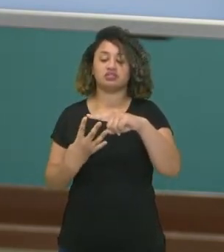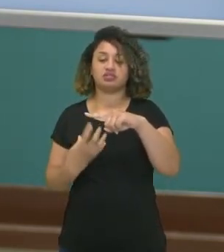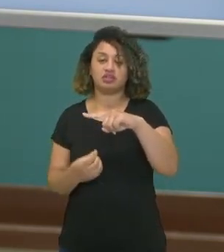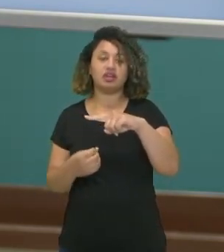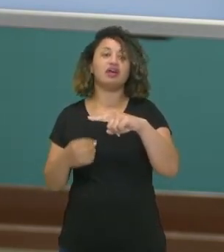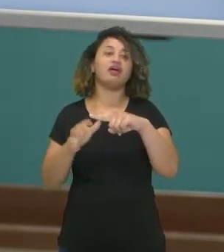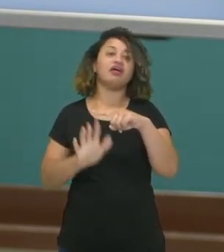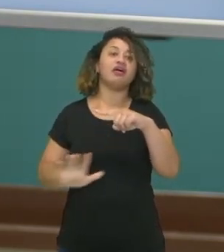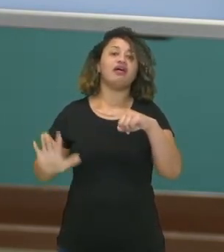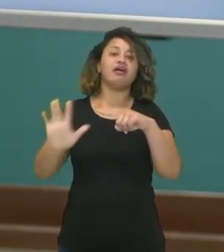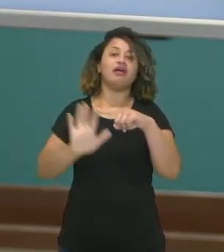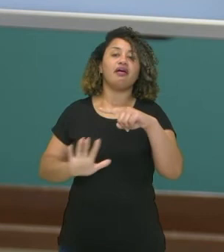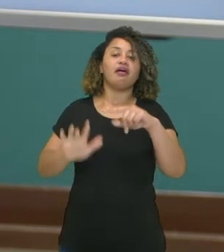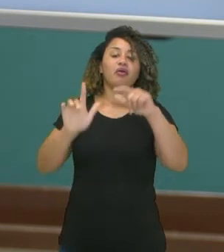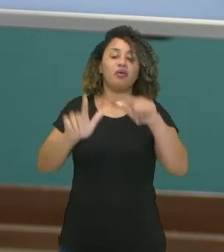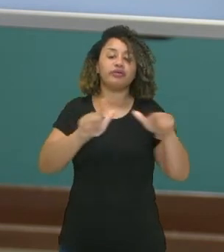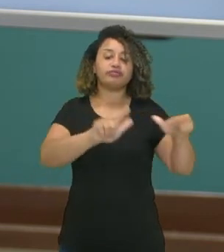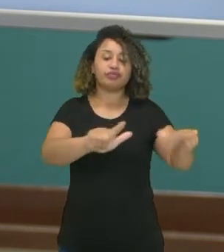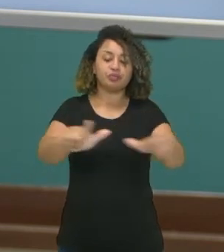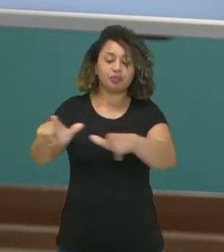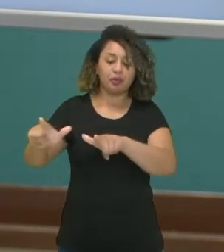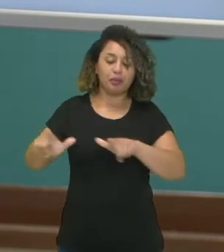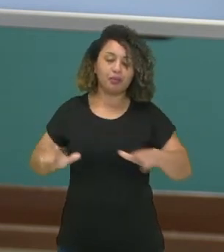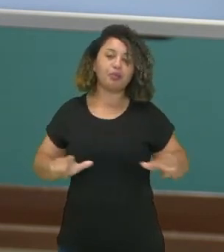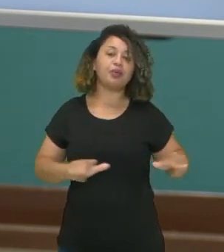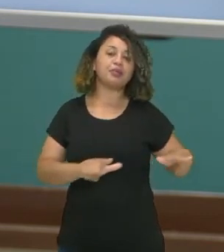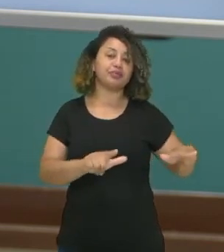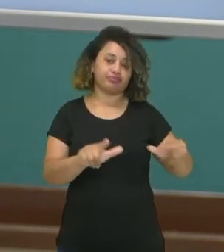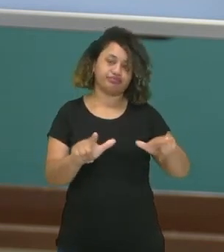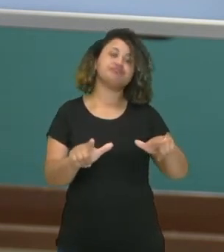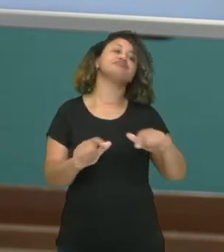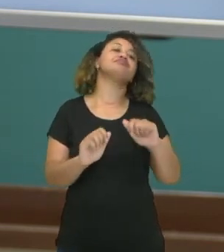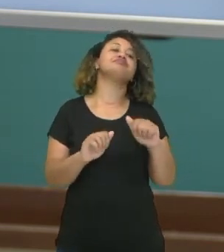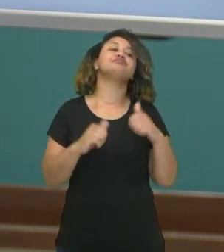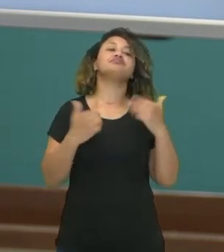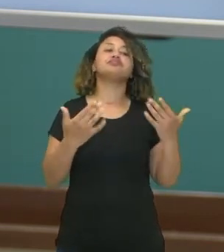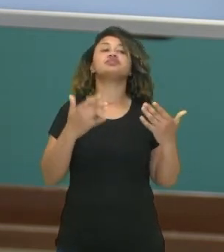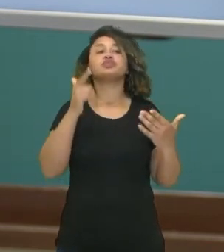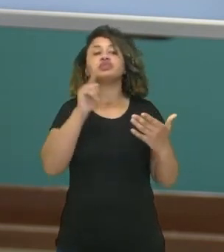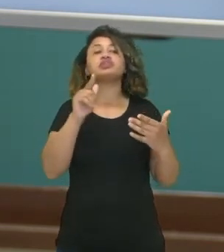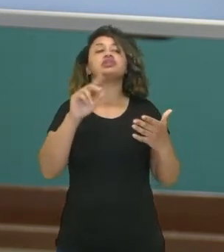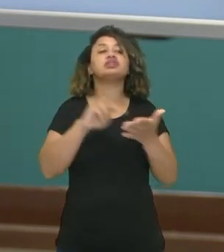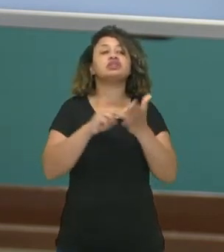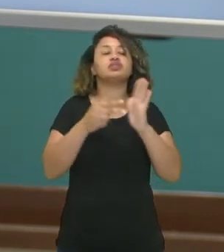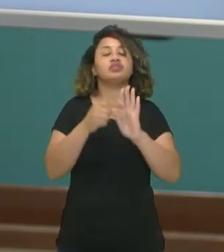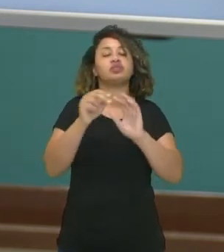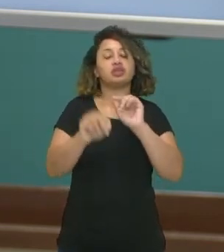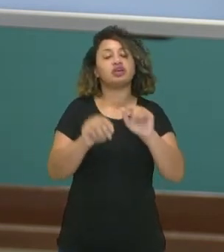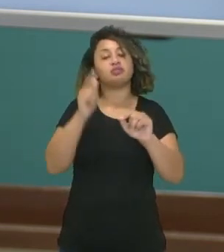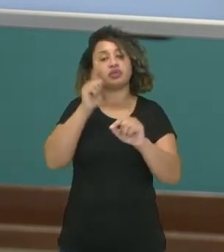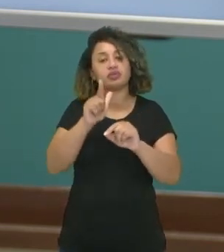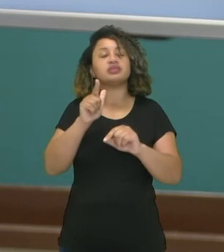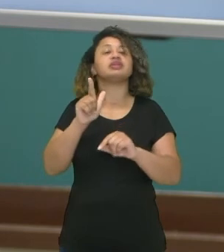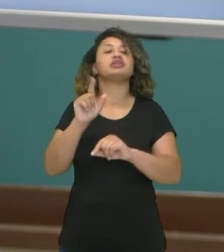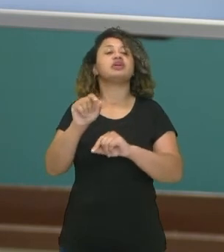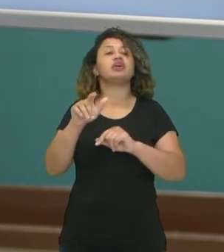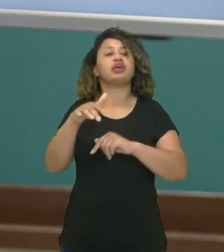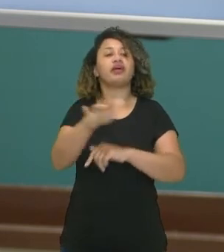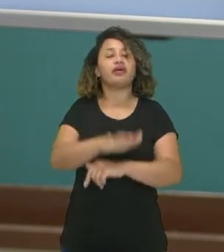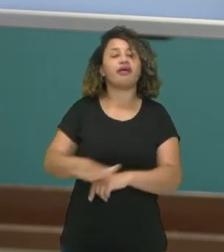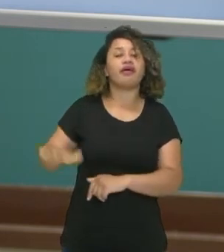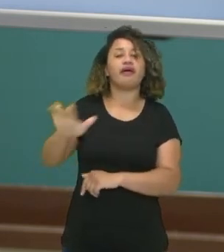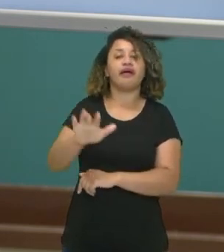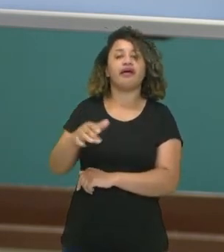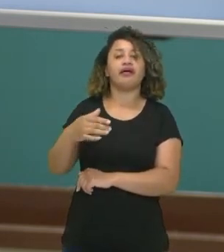área total que eu quero cobrir com o piso. Então, significa que para fazer a cobertura de uma área